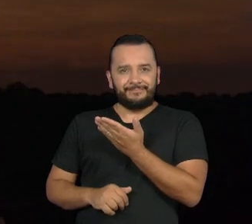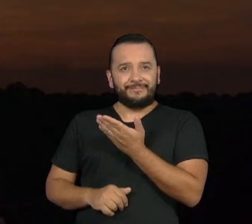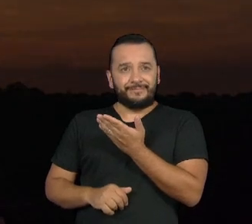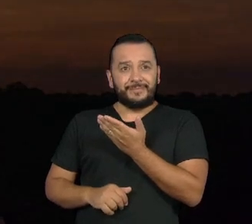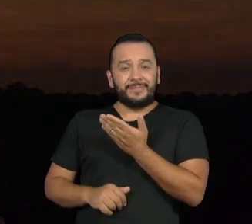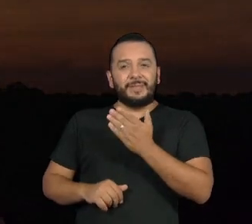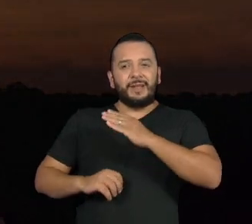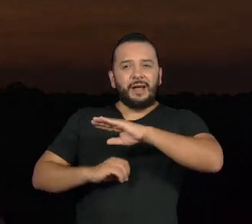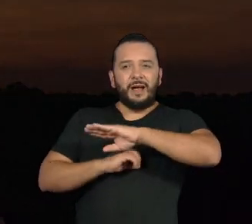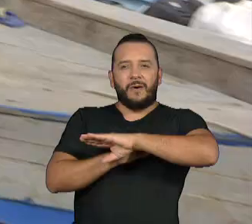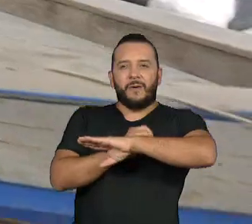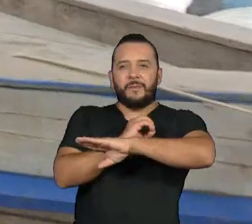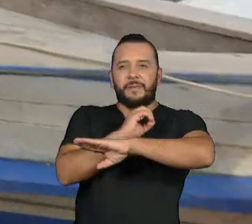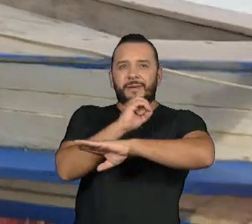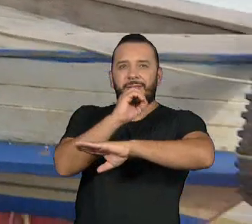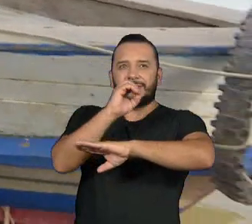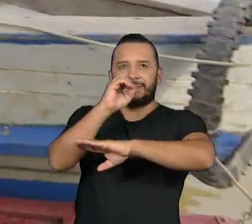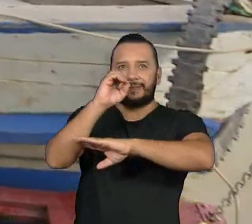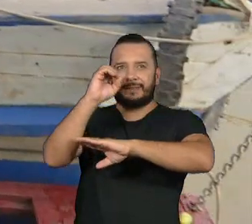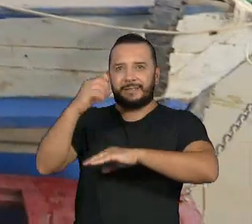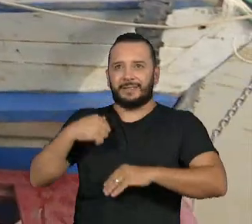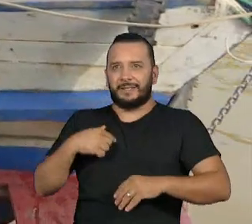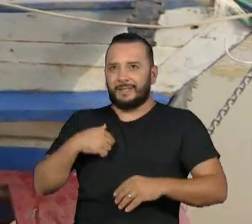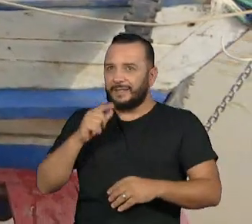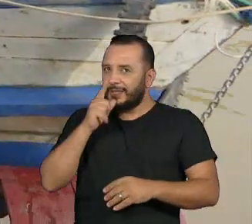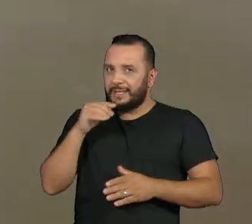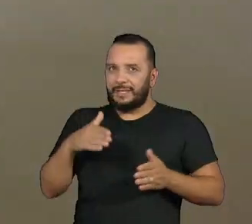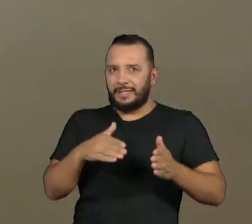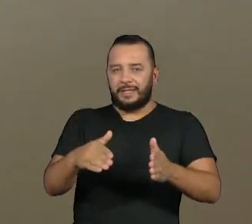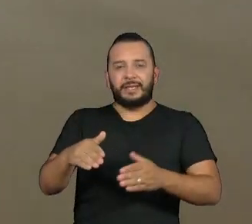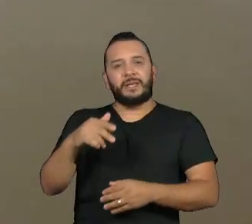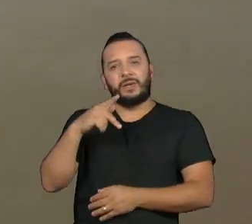Ao amanhecer, o rio Purus nos aguarda.